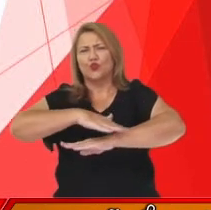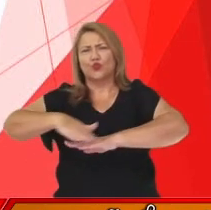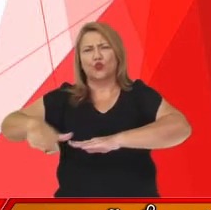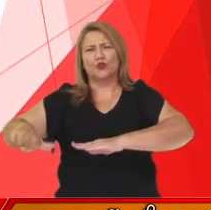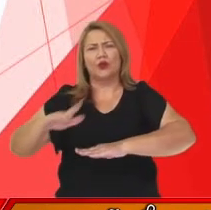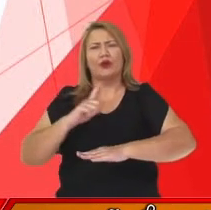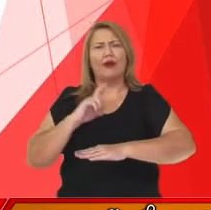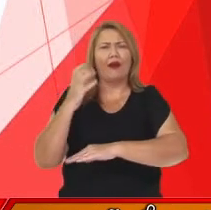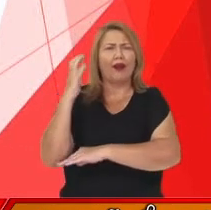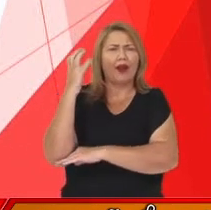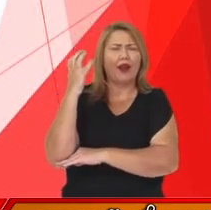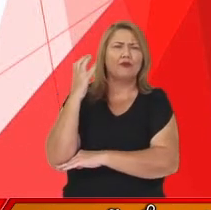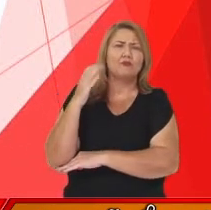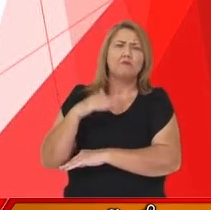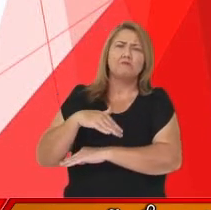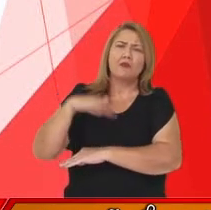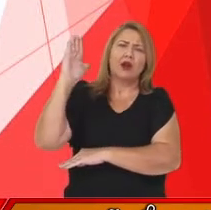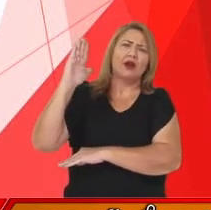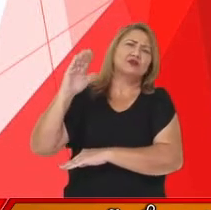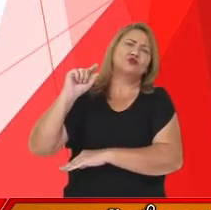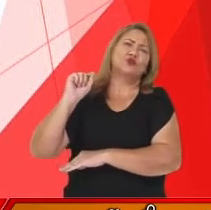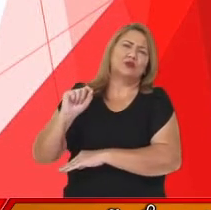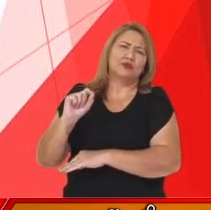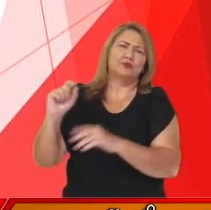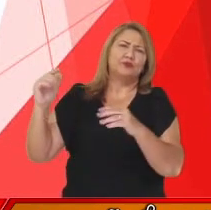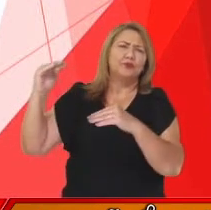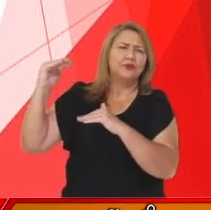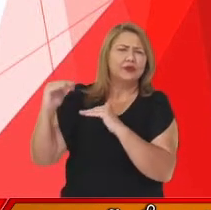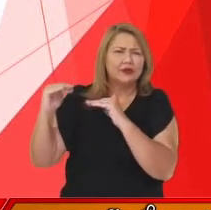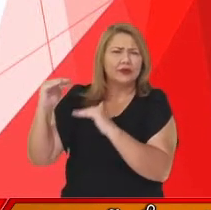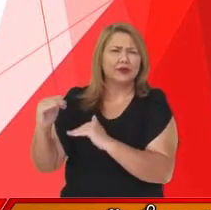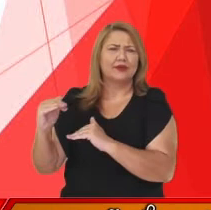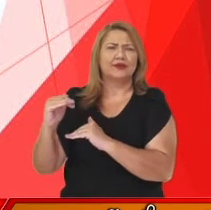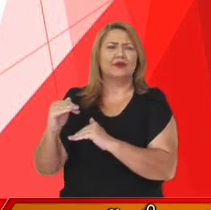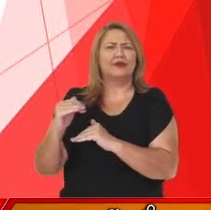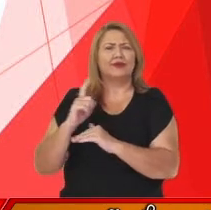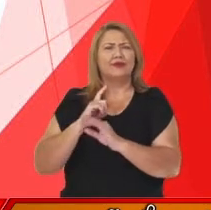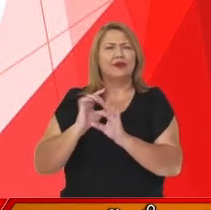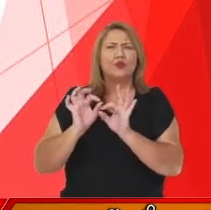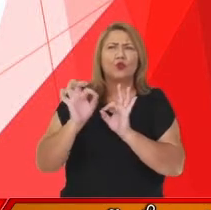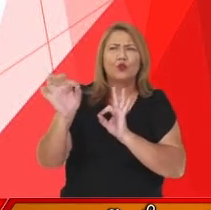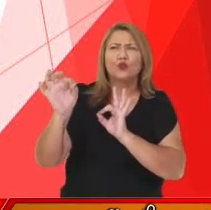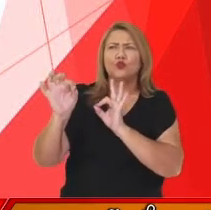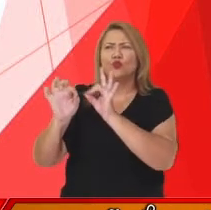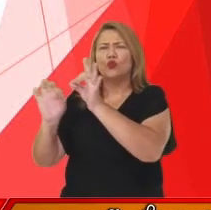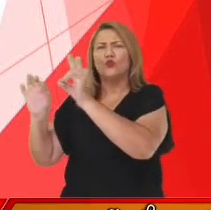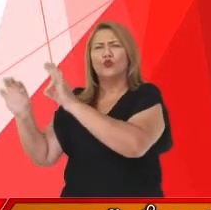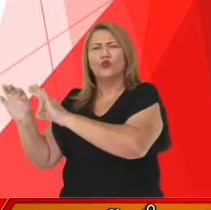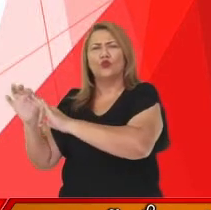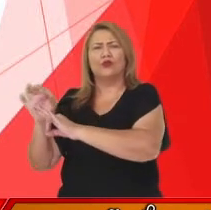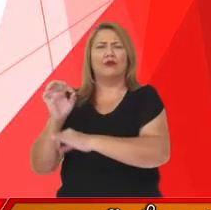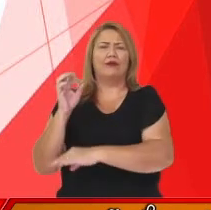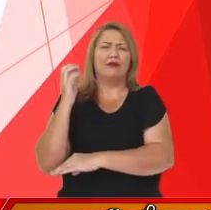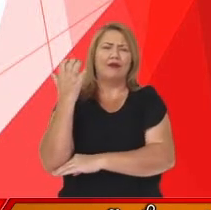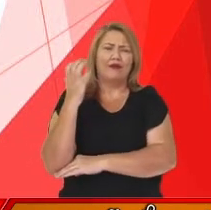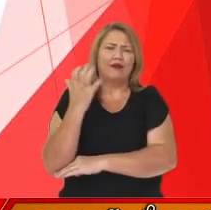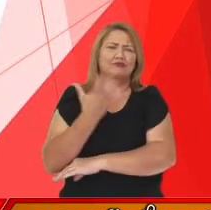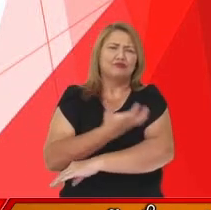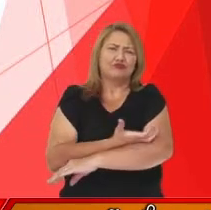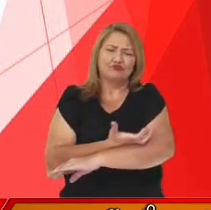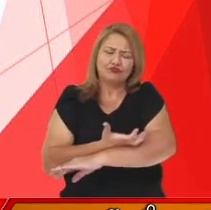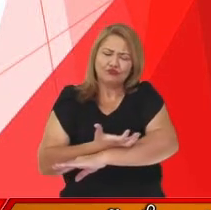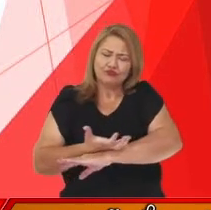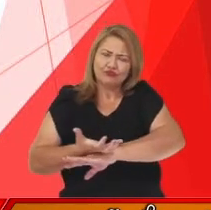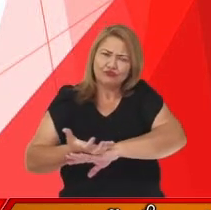pequenas e são aí é espaçadas por gramíneas como nós como nós podemos ver na imagem árvores espaçadas